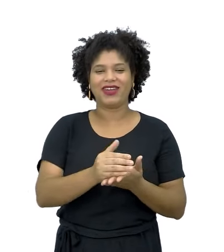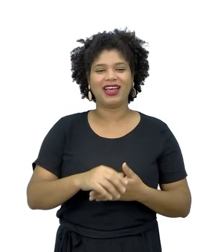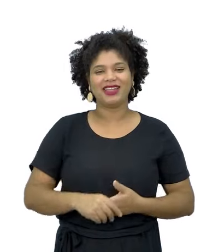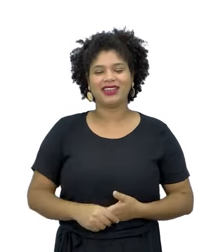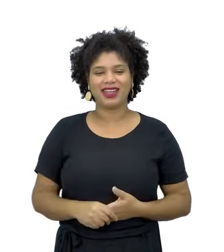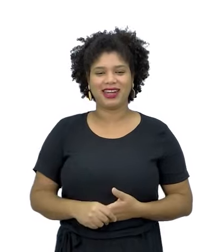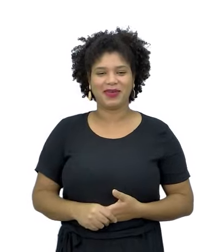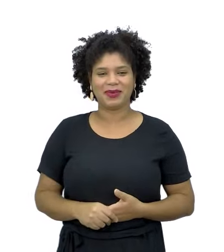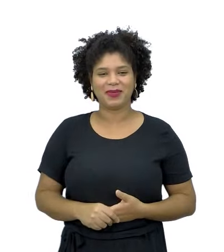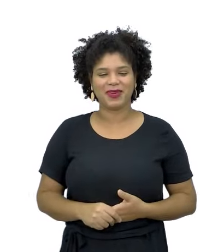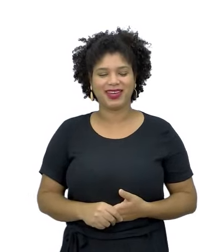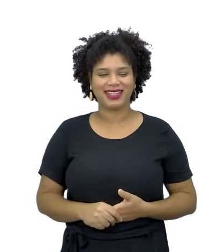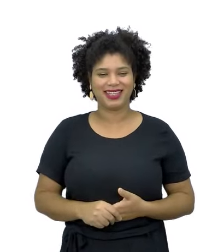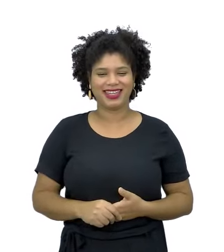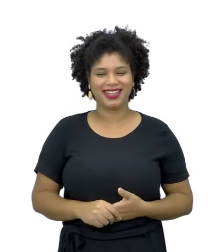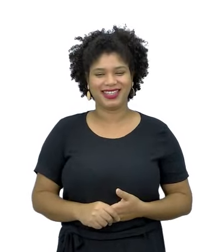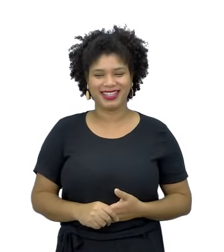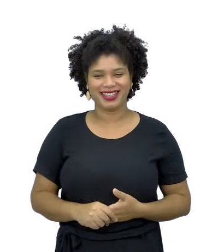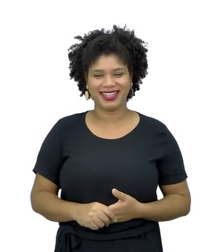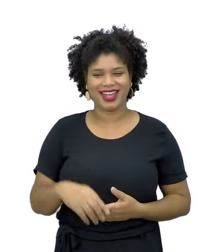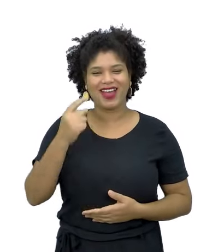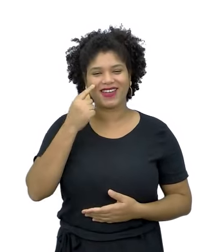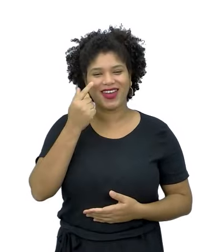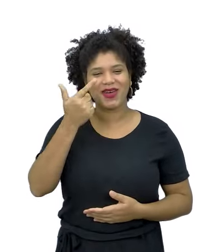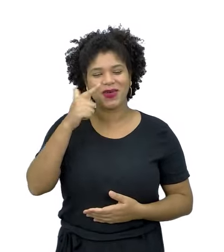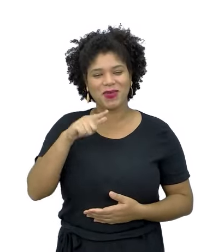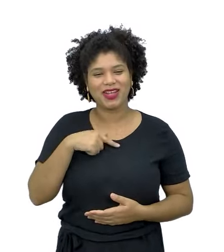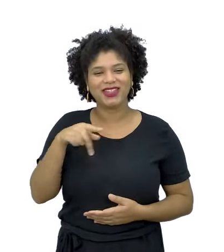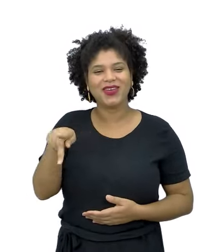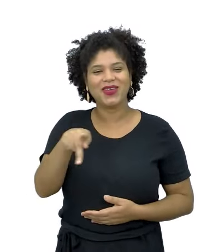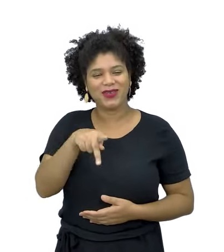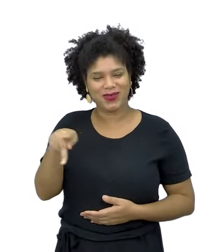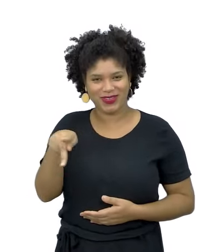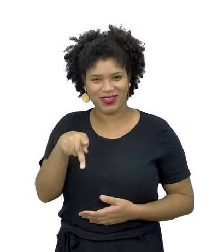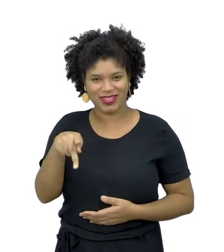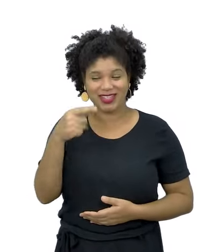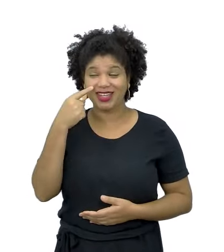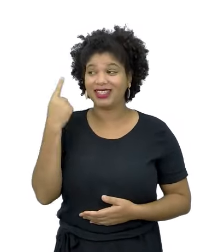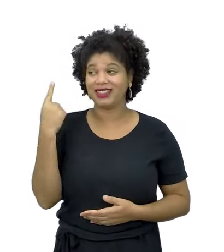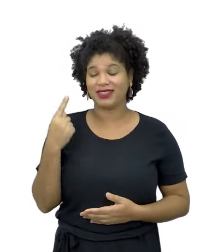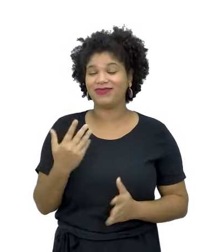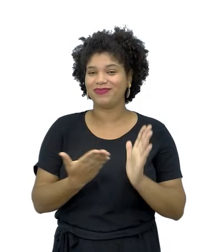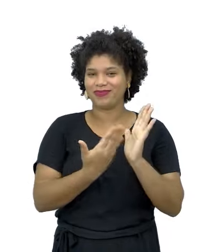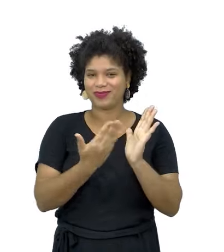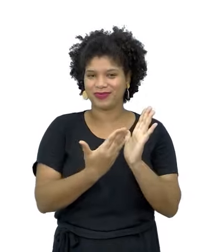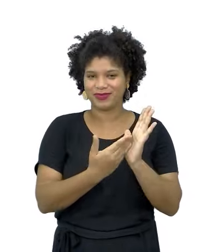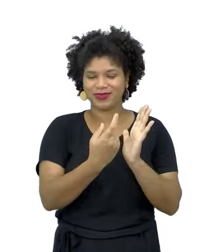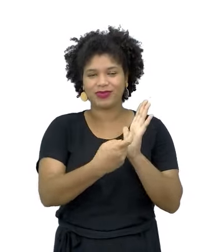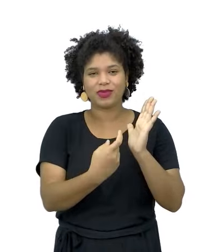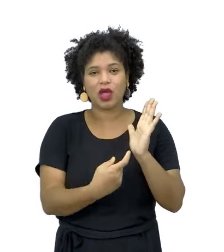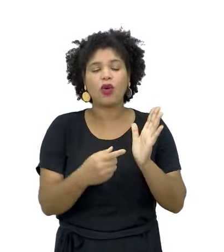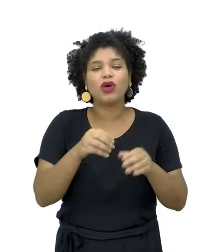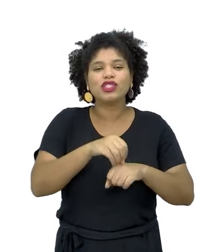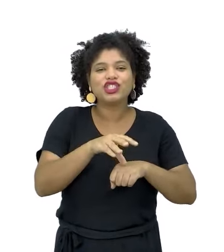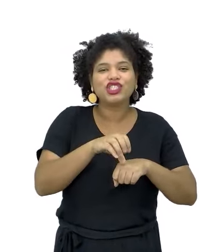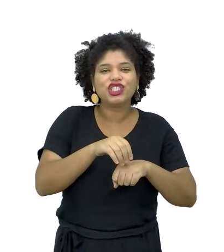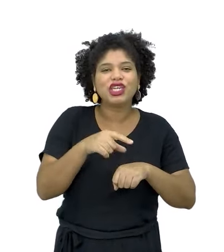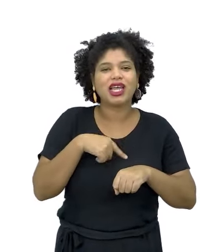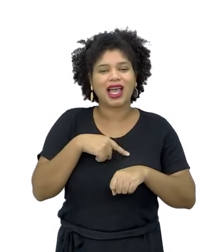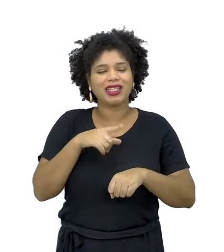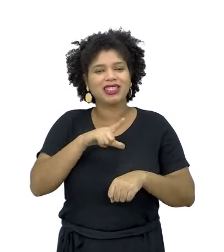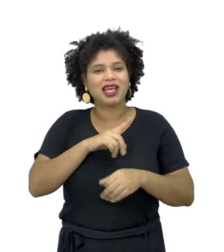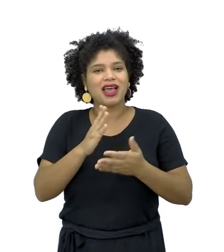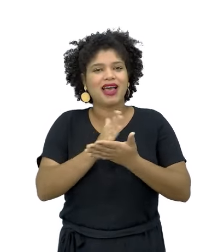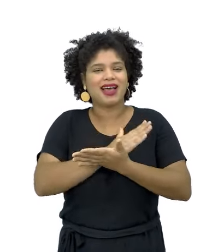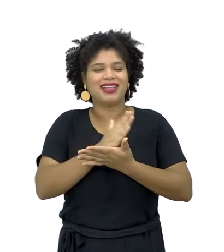Bom, nesta aula, né, e no caderno lá do professor, existe sempre aqueles recadinhos, tá? Aquelas